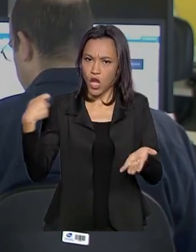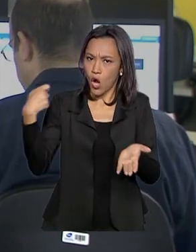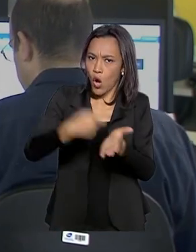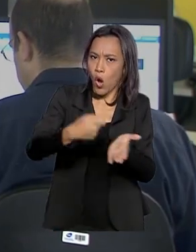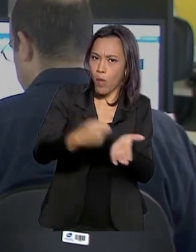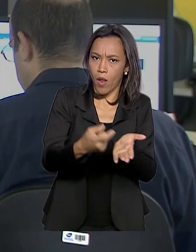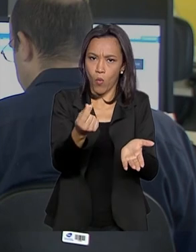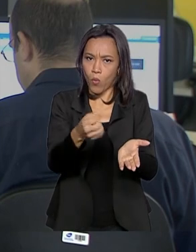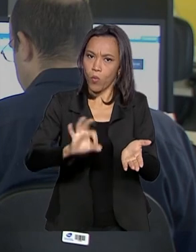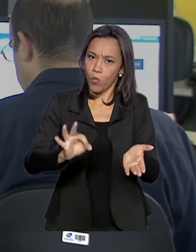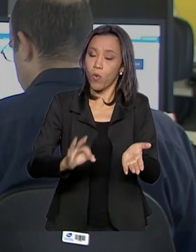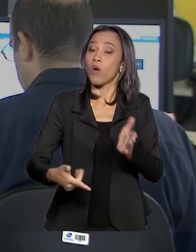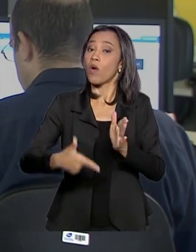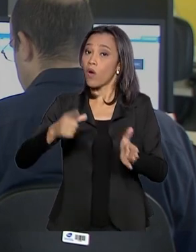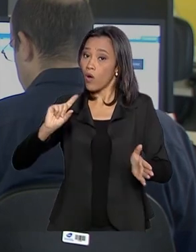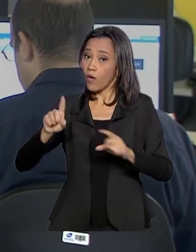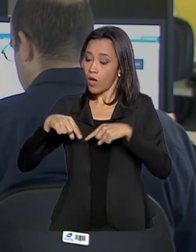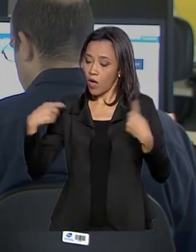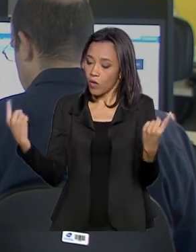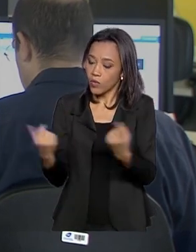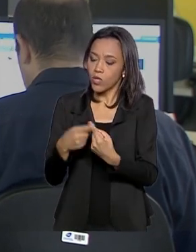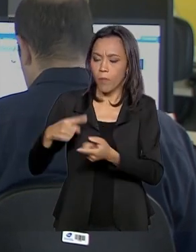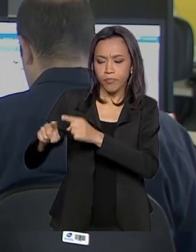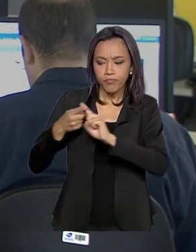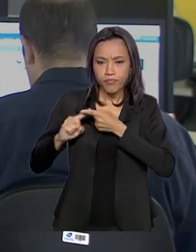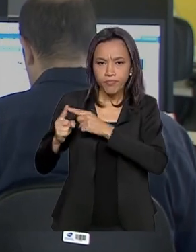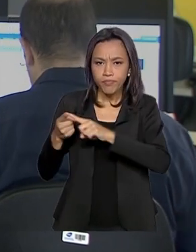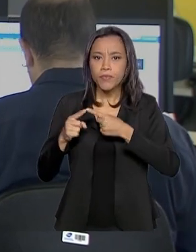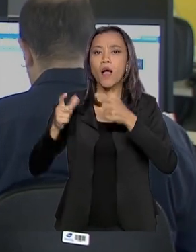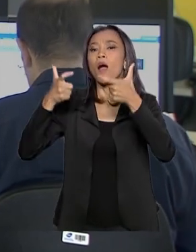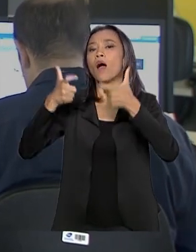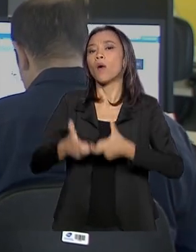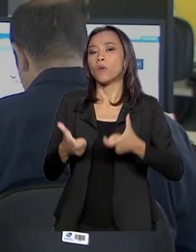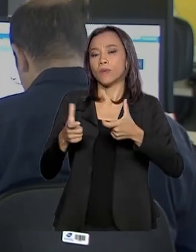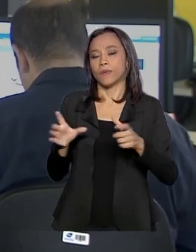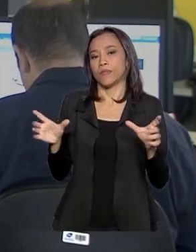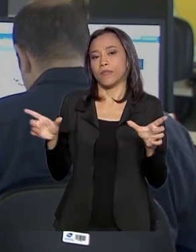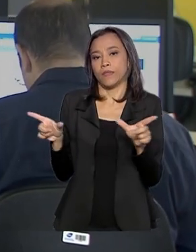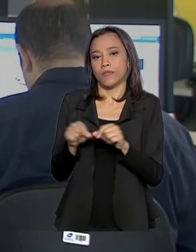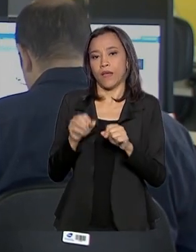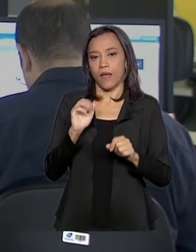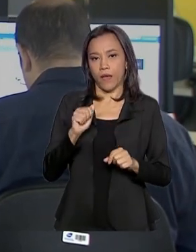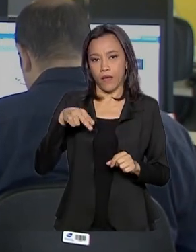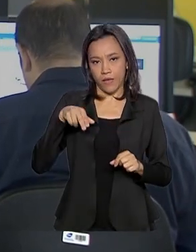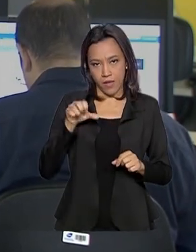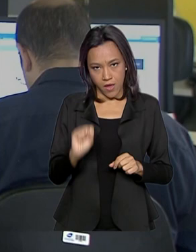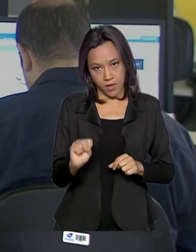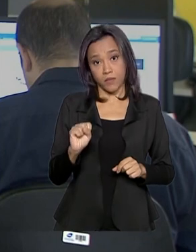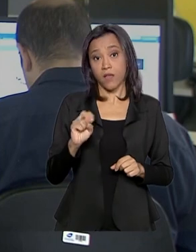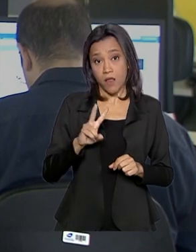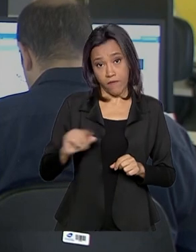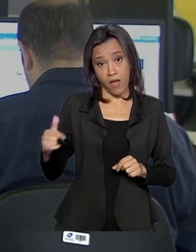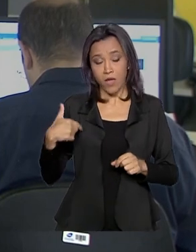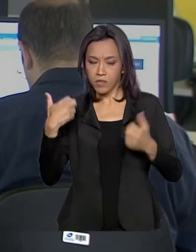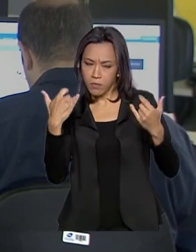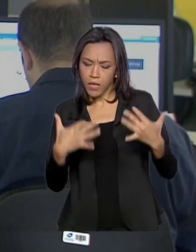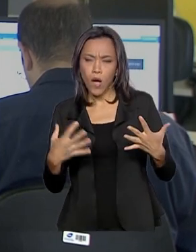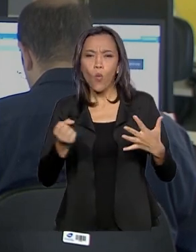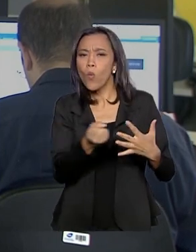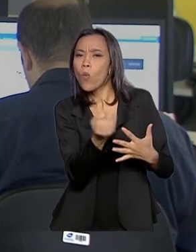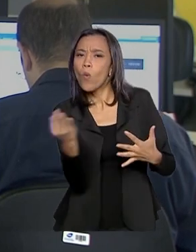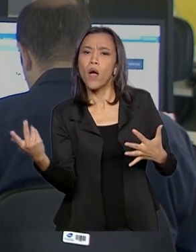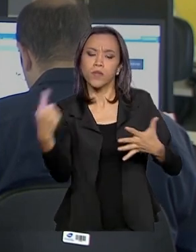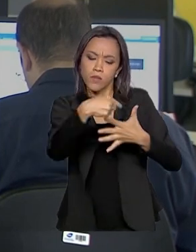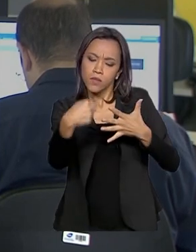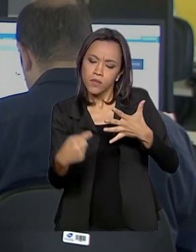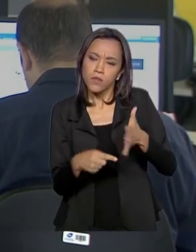representantes das operadoras de planos de saúde na sede da ANS. A agência ainda vai especificar o tipo de exame que deverá fazer parte